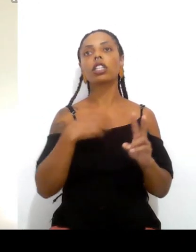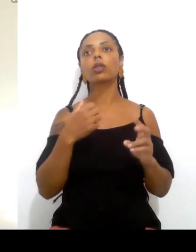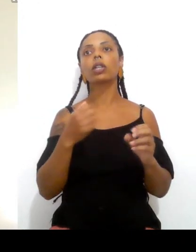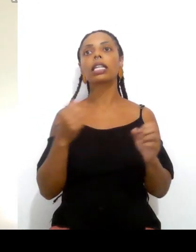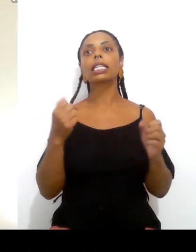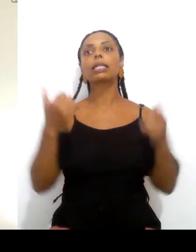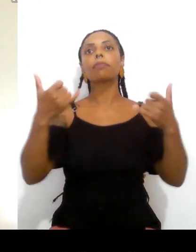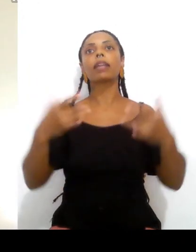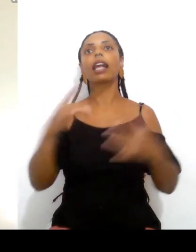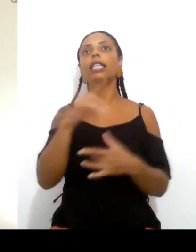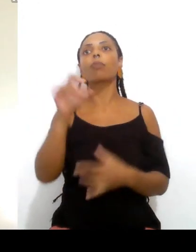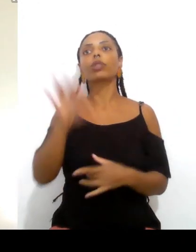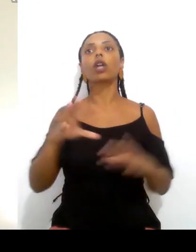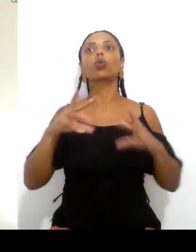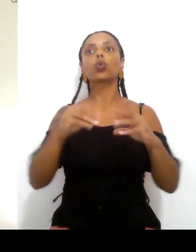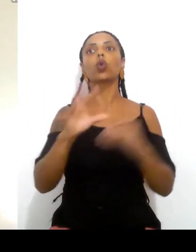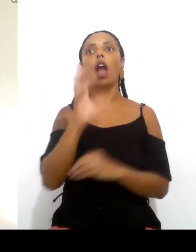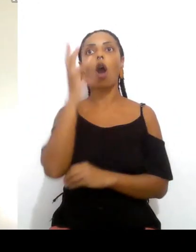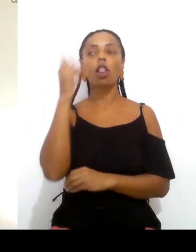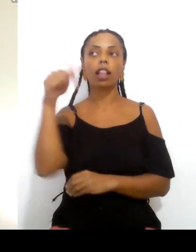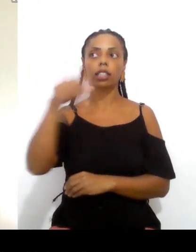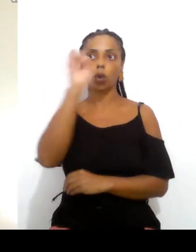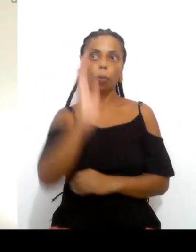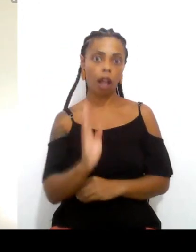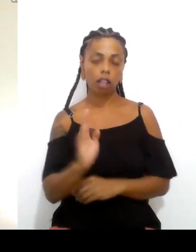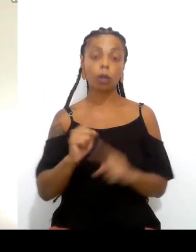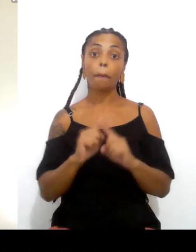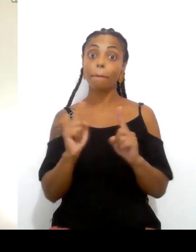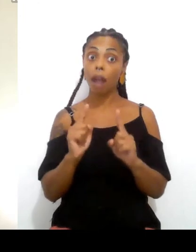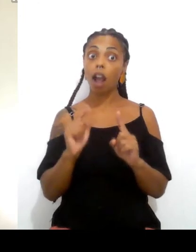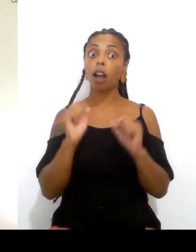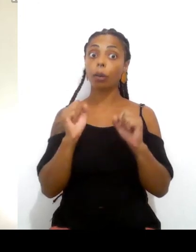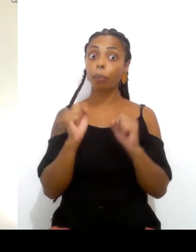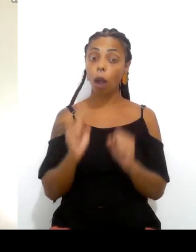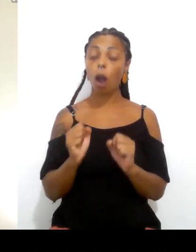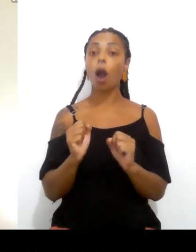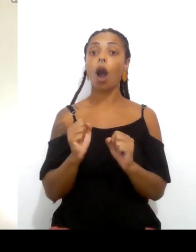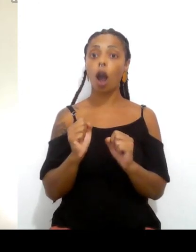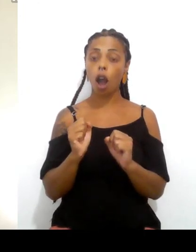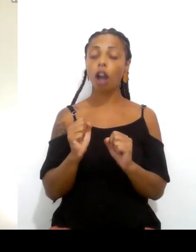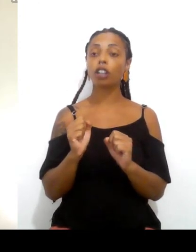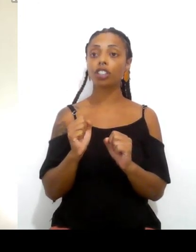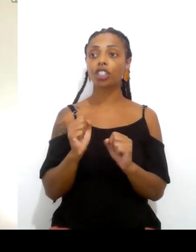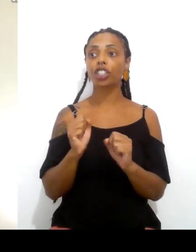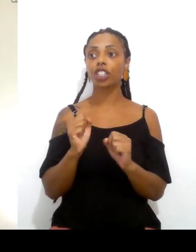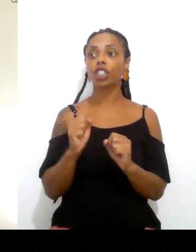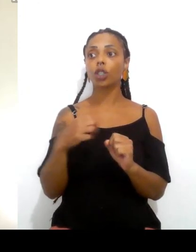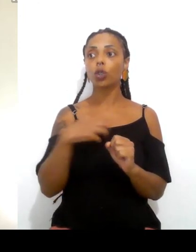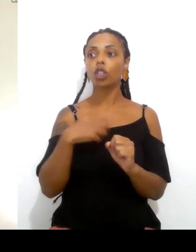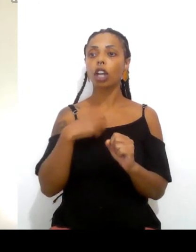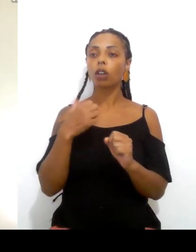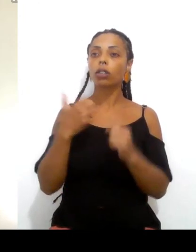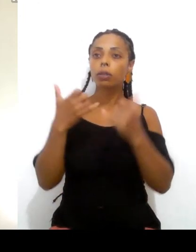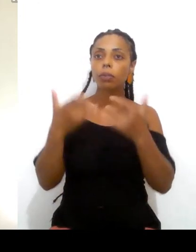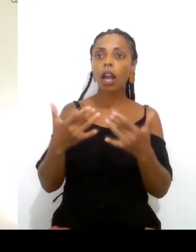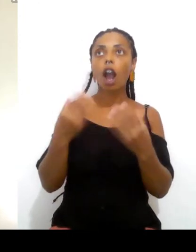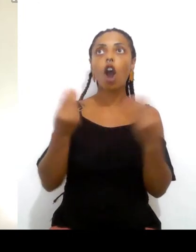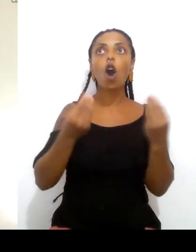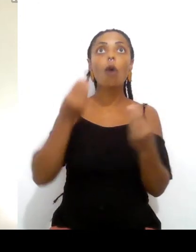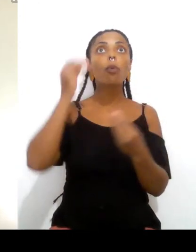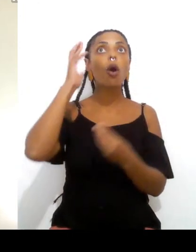pode ser um motor do Imaginário das pessoas do seu método como vou devorar